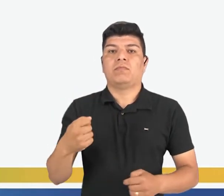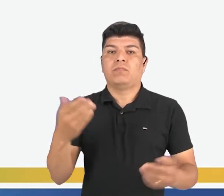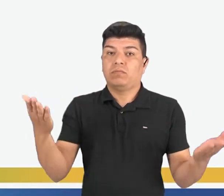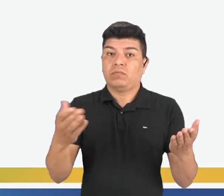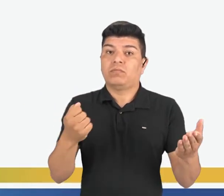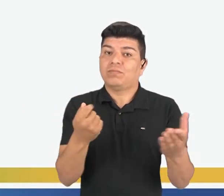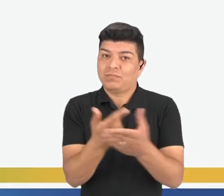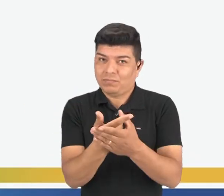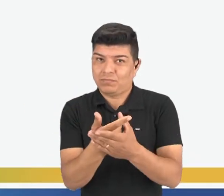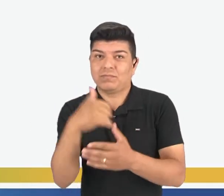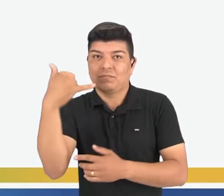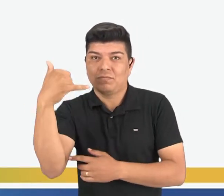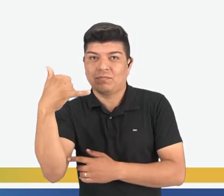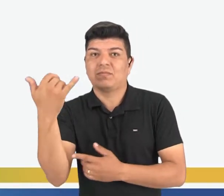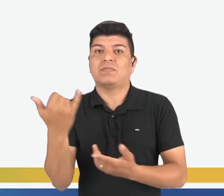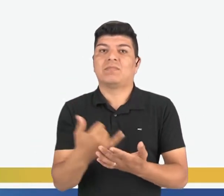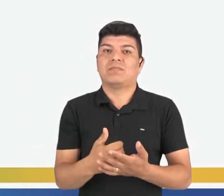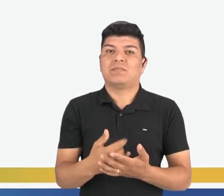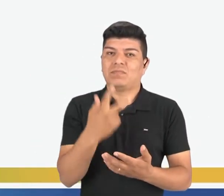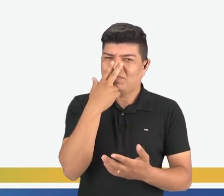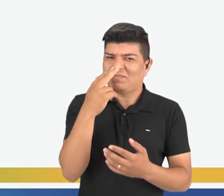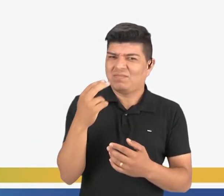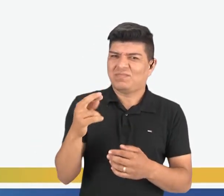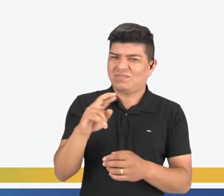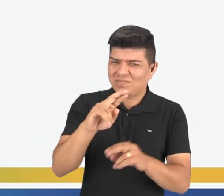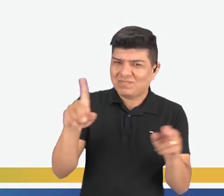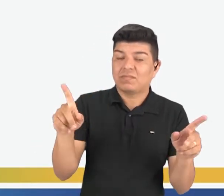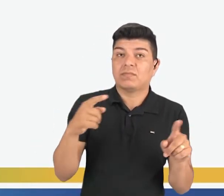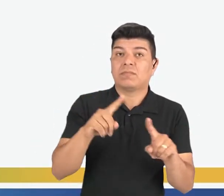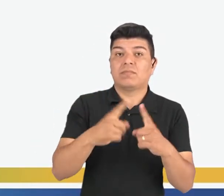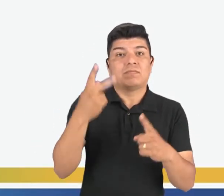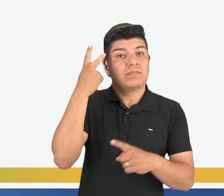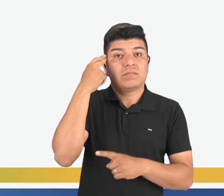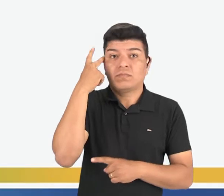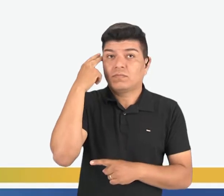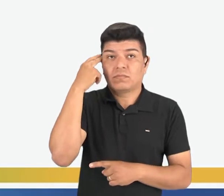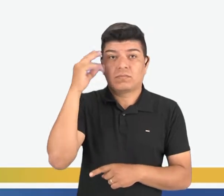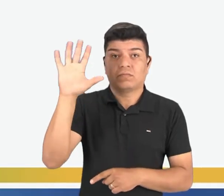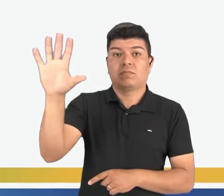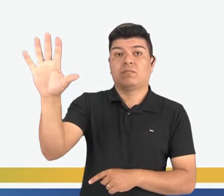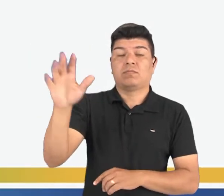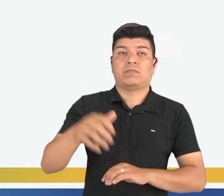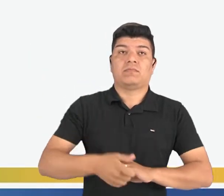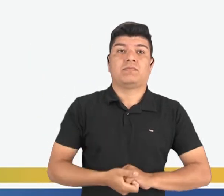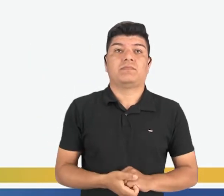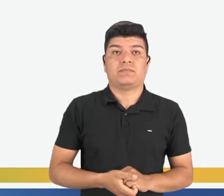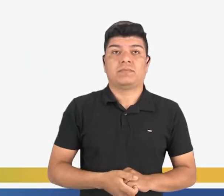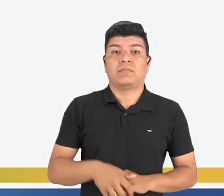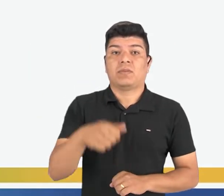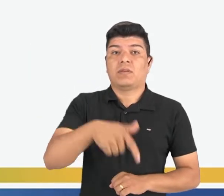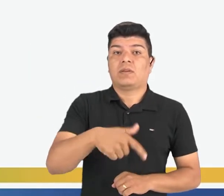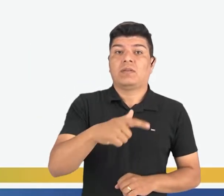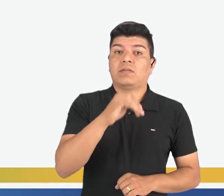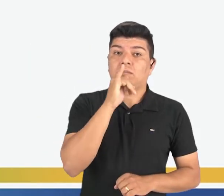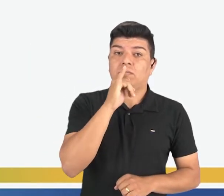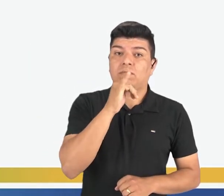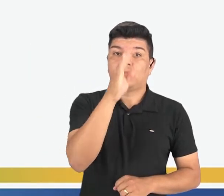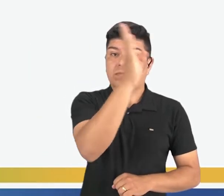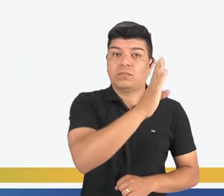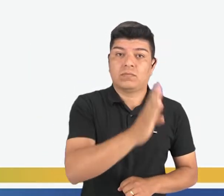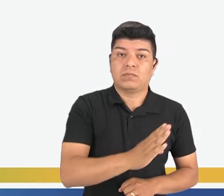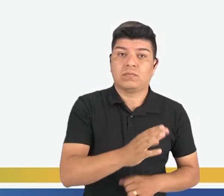telemóvel. Às vezes, para a gente pode até soar estranho, né? Para eles é normal, é como eles se referem a celular. Aqui outro exemplo, ó, o